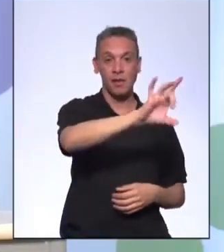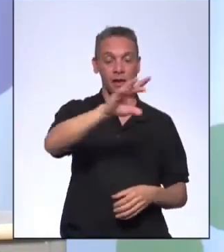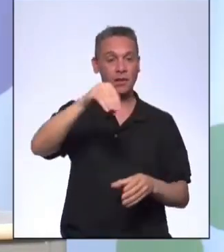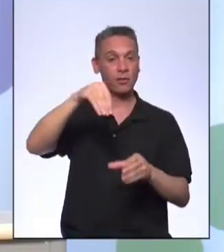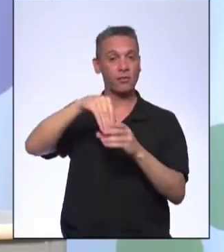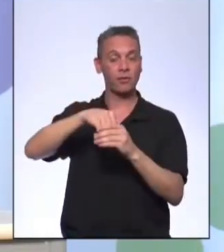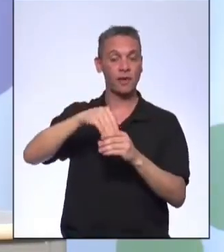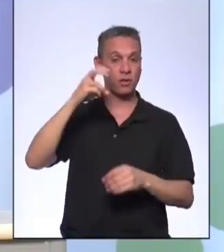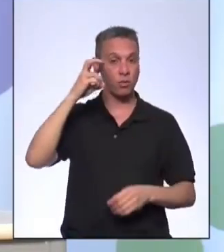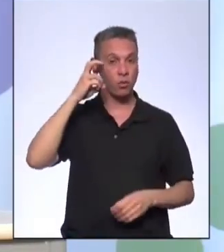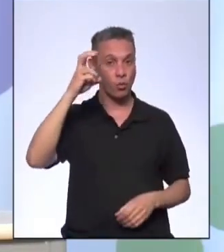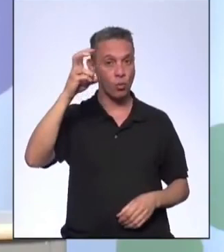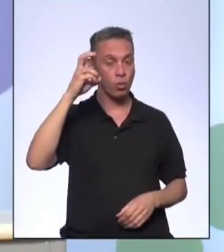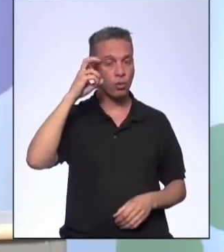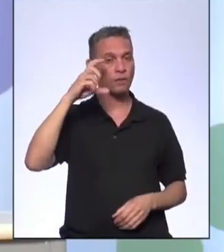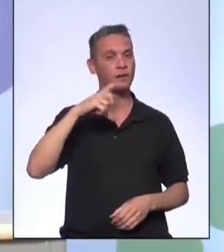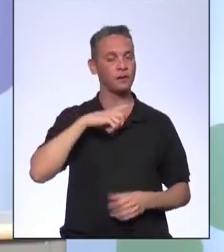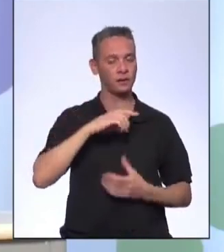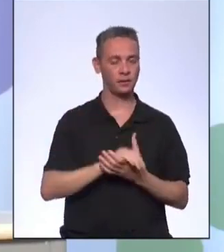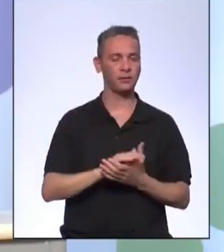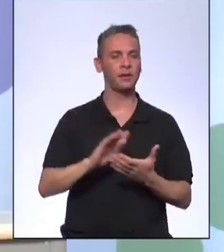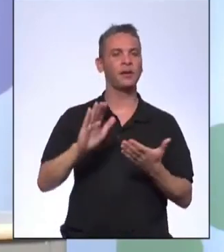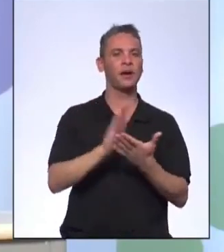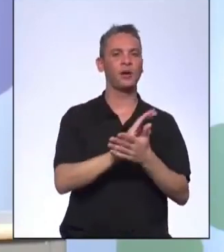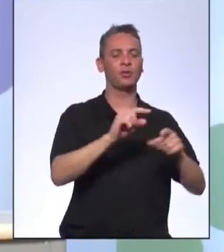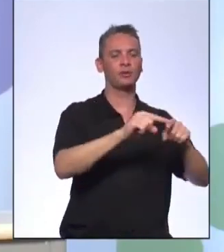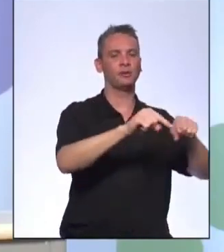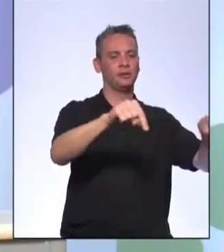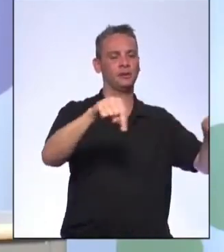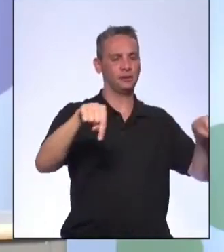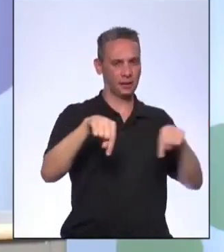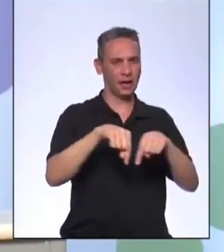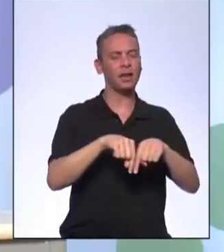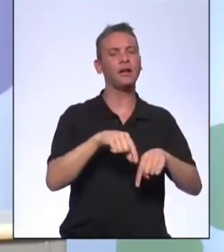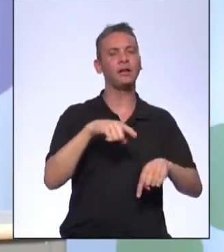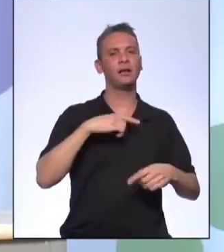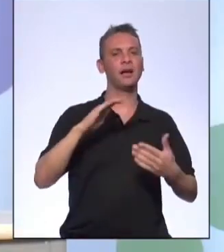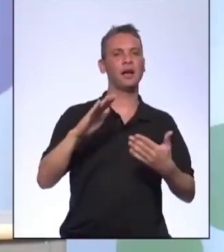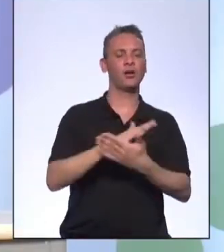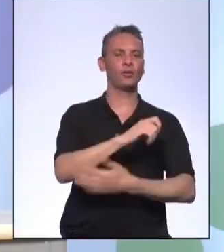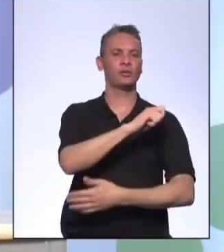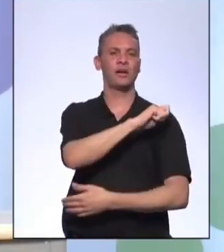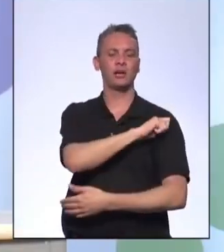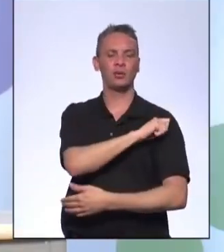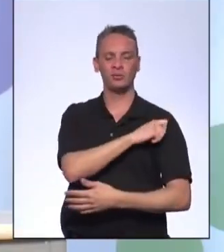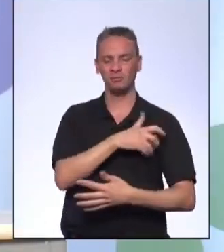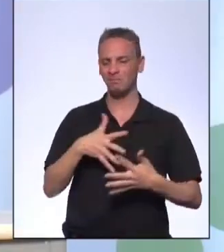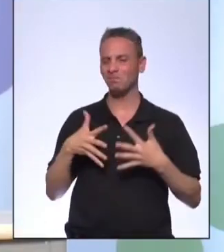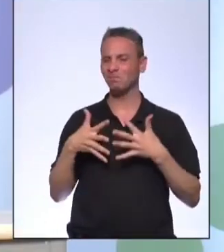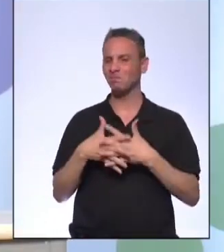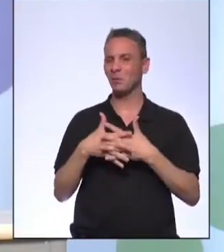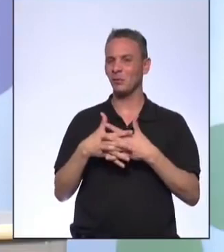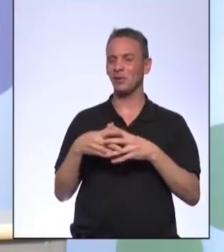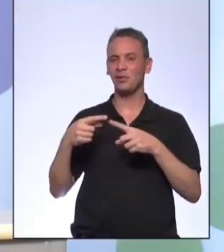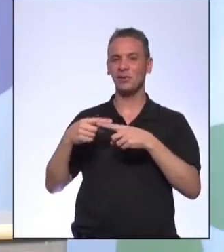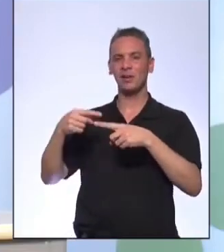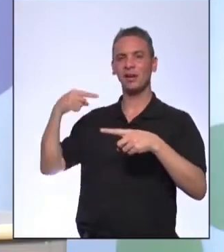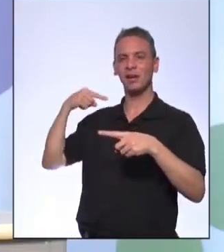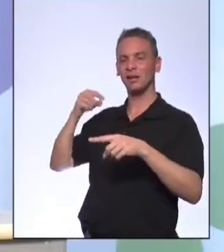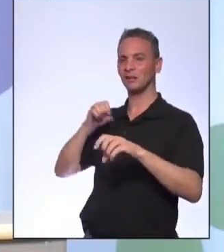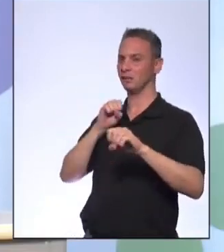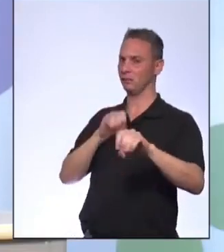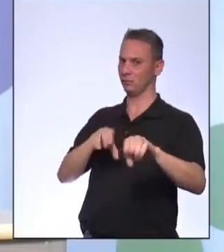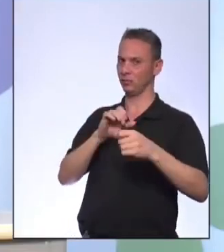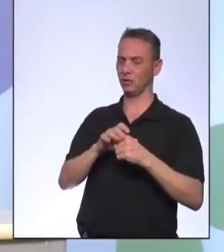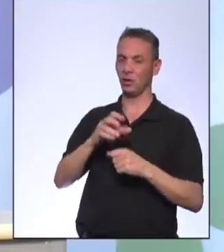vocês, alguns, né, na sala de aula, muitos alunos confundem aquilo que nós discutimos na aula anterior, que cultura